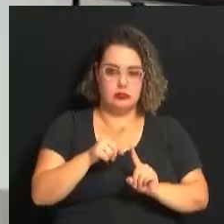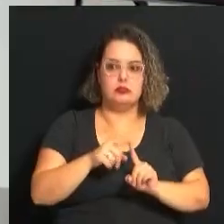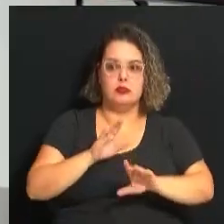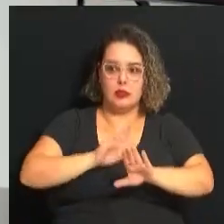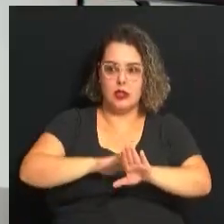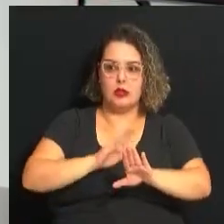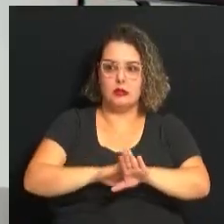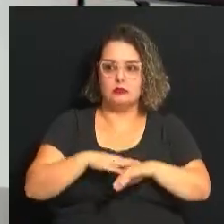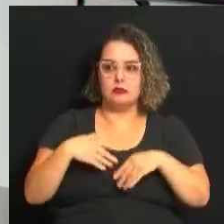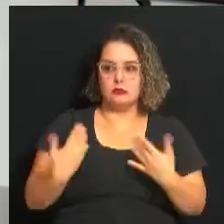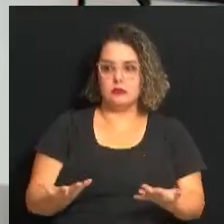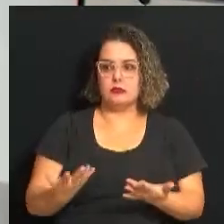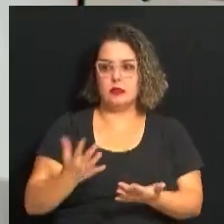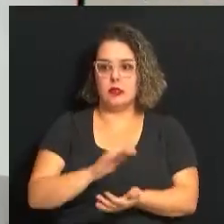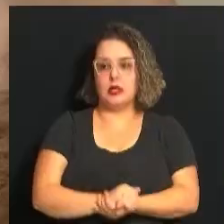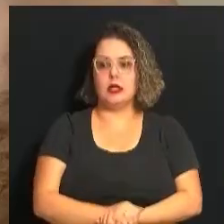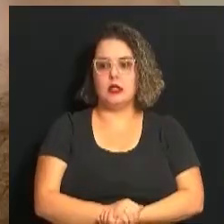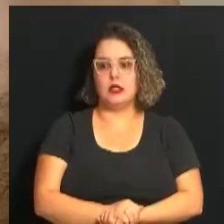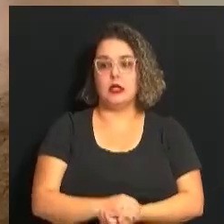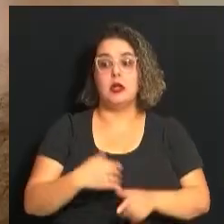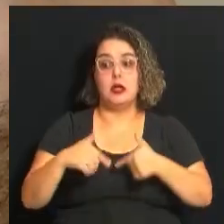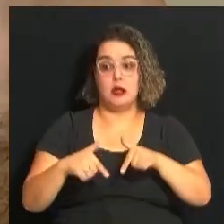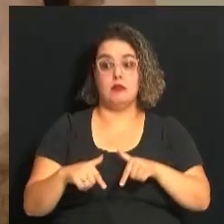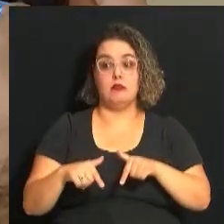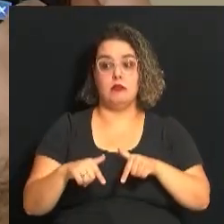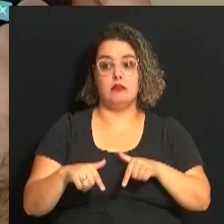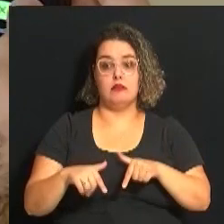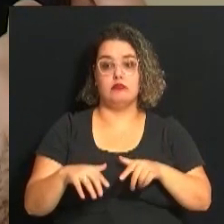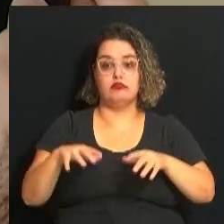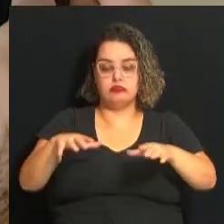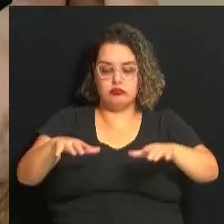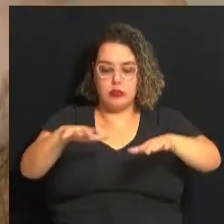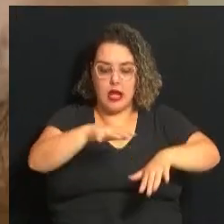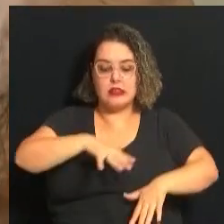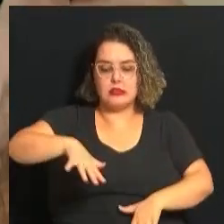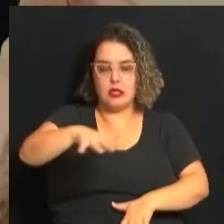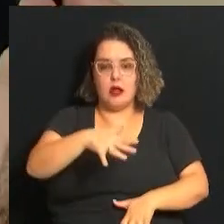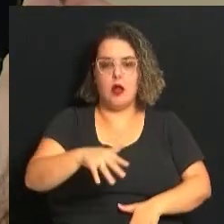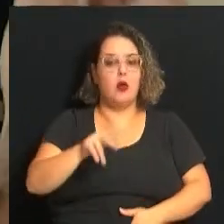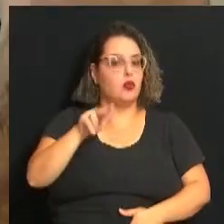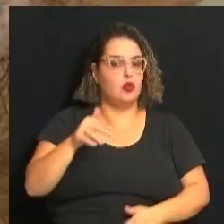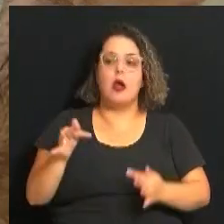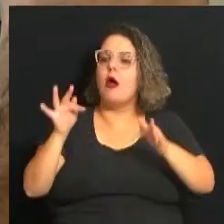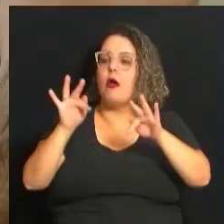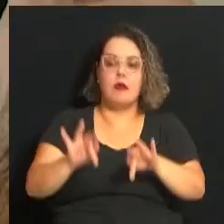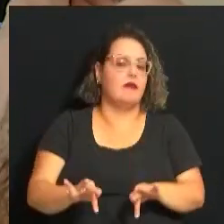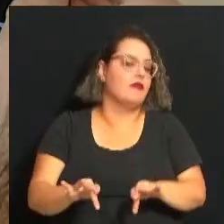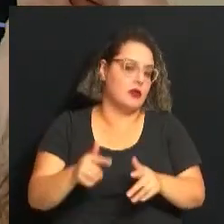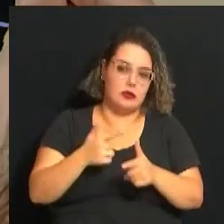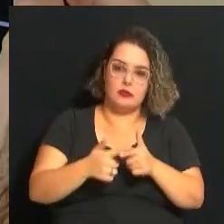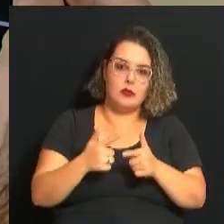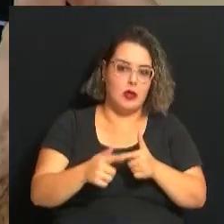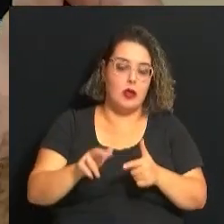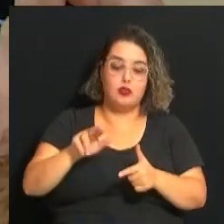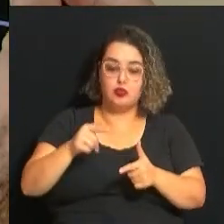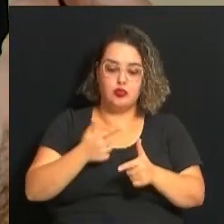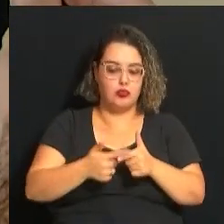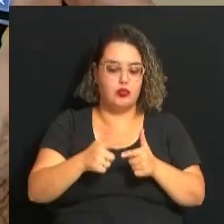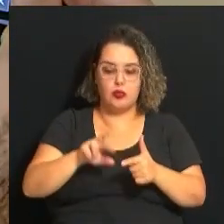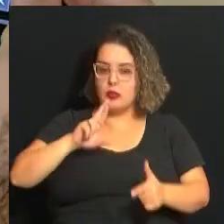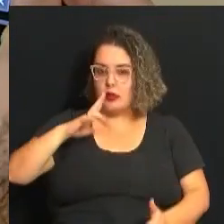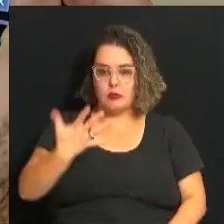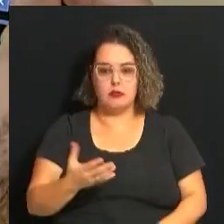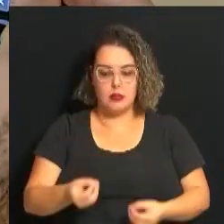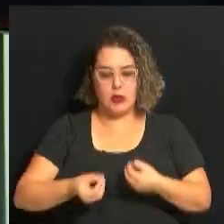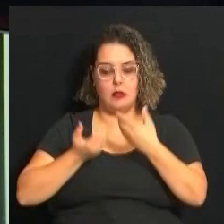E ele trabalha literalmente nesse meio, então a gente nunca é o fim do problema, a gente nunca dá a solução, a gente traz o produto